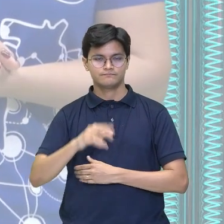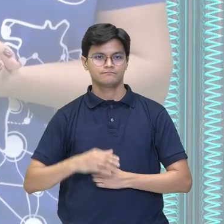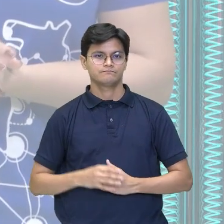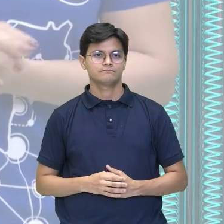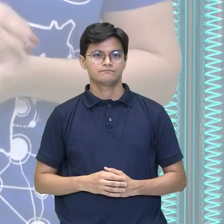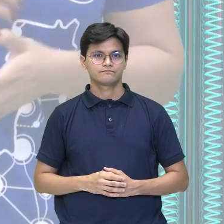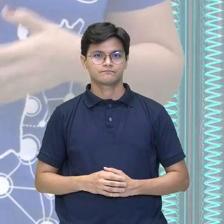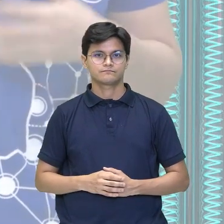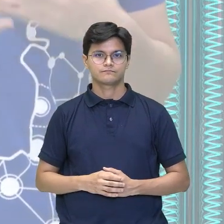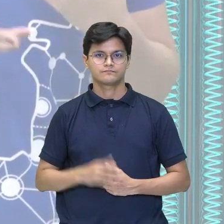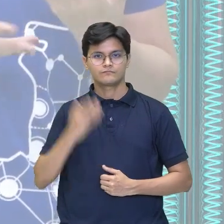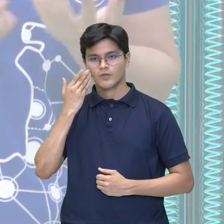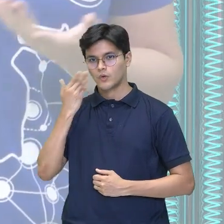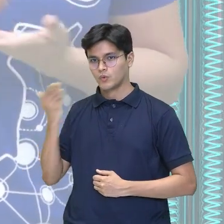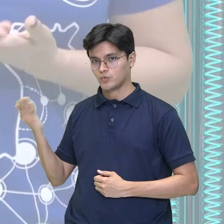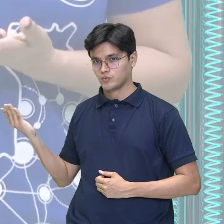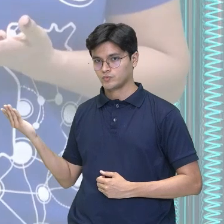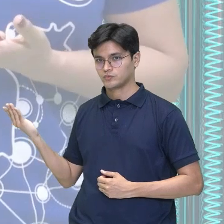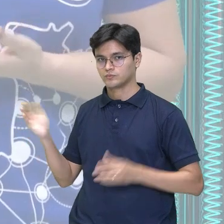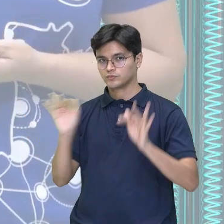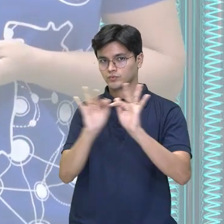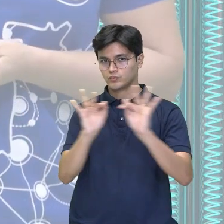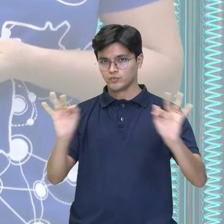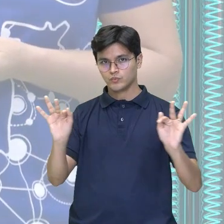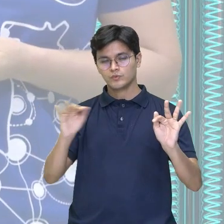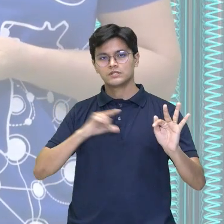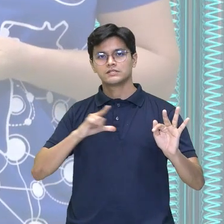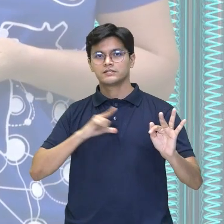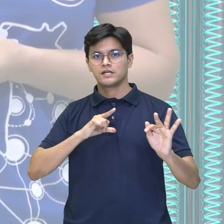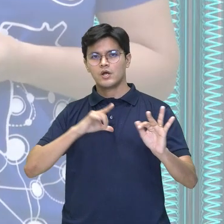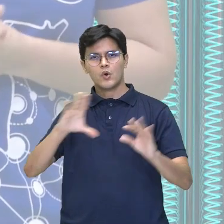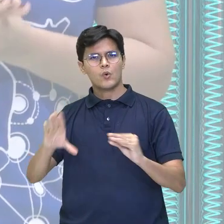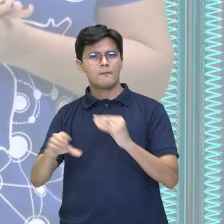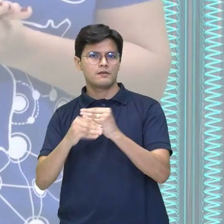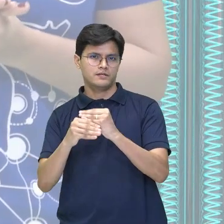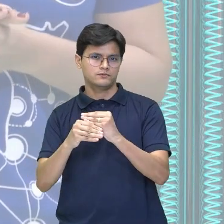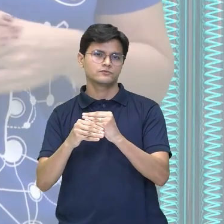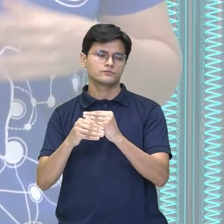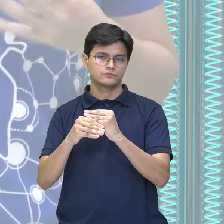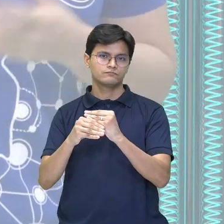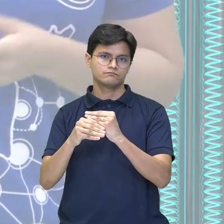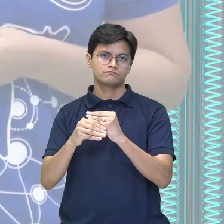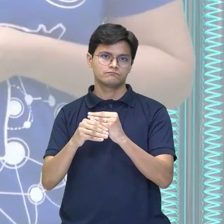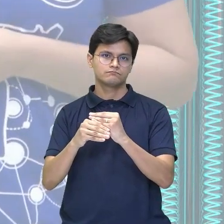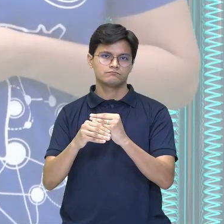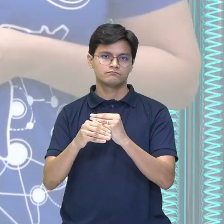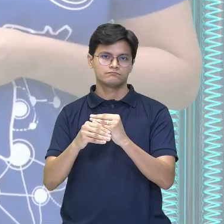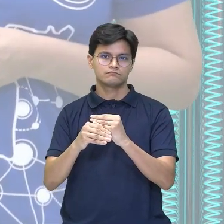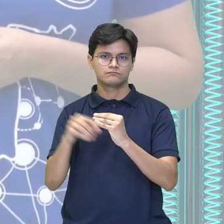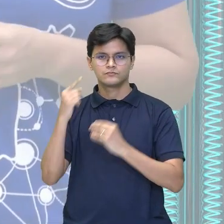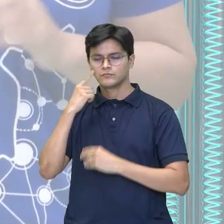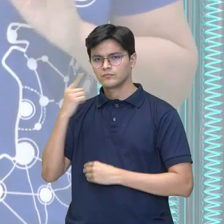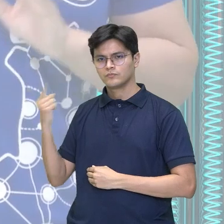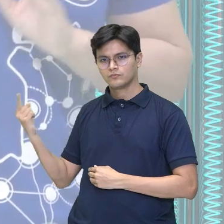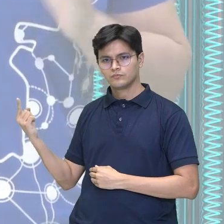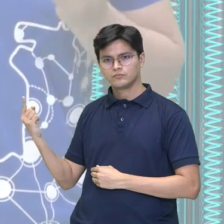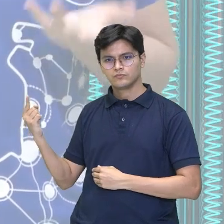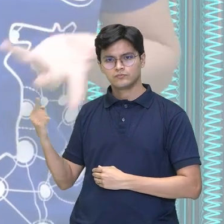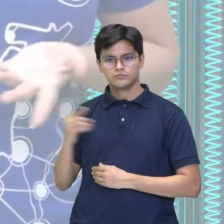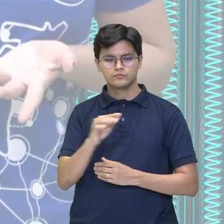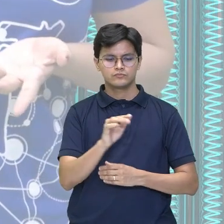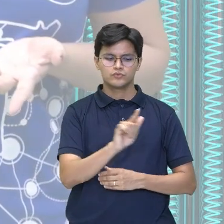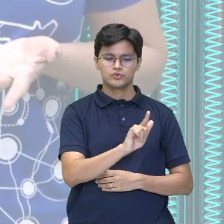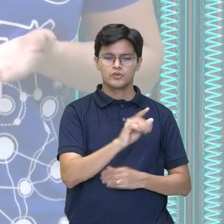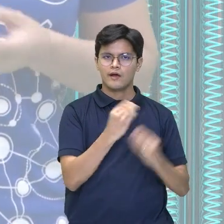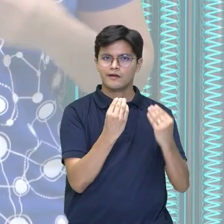they go? E aqui eu vou ter um complemento, tá bom? Por quê? Não acaba ali no verbo, depende também